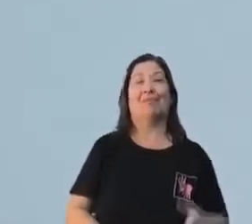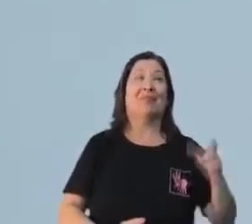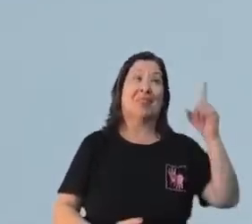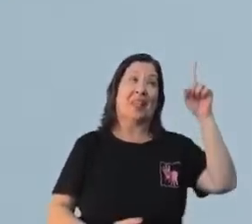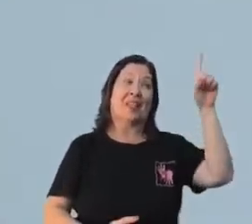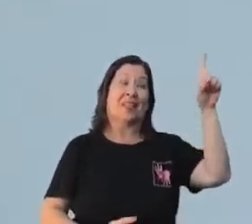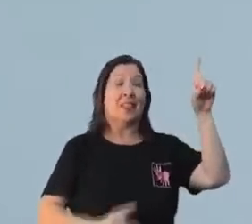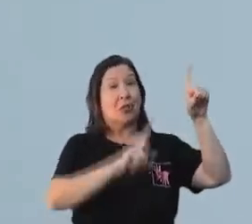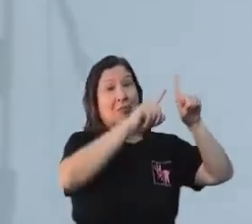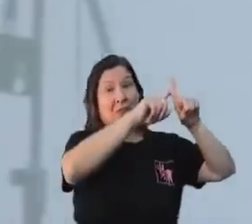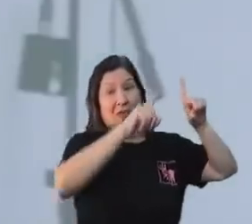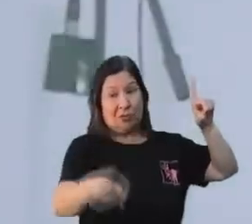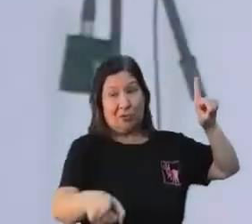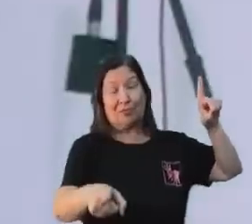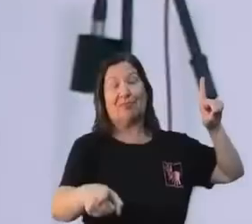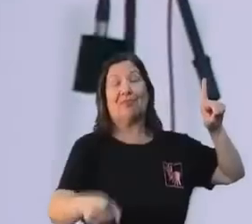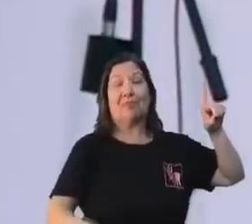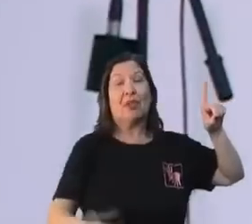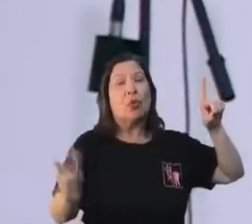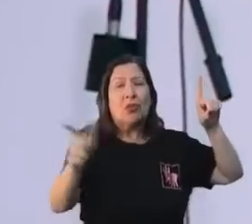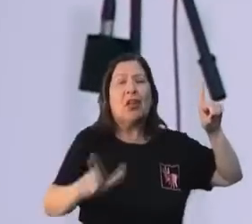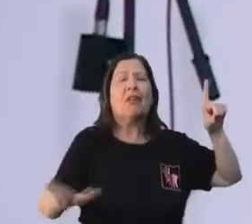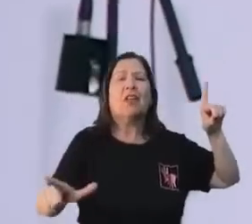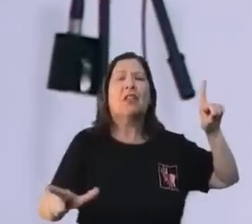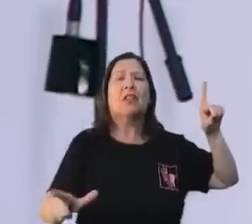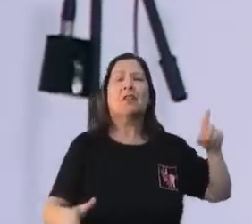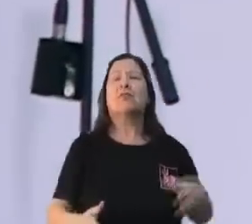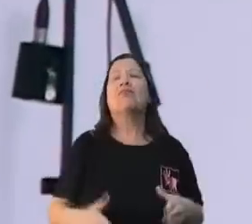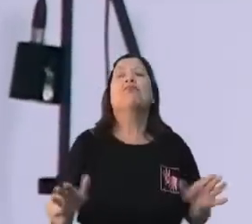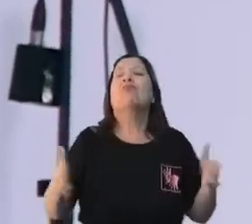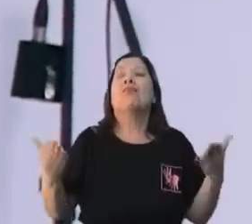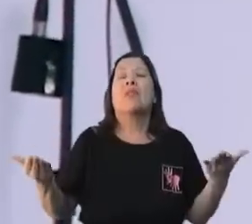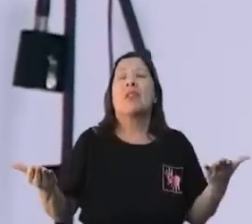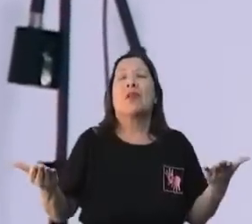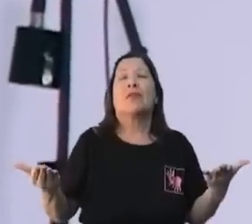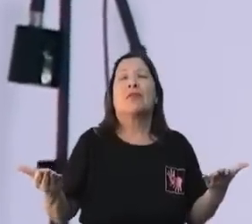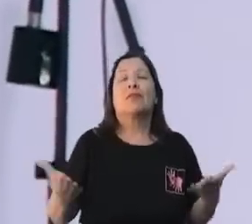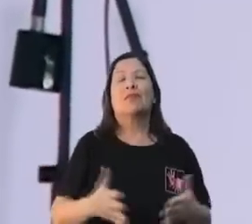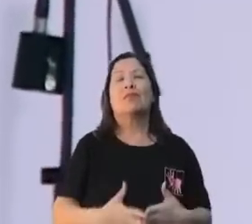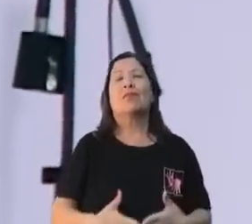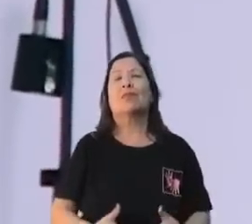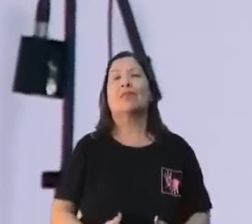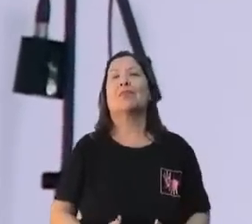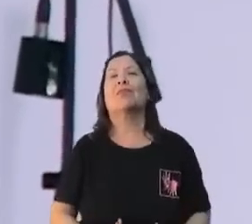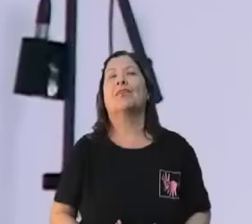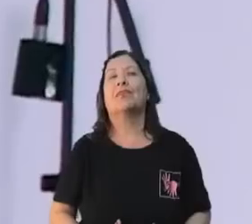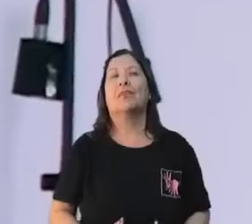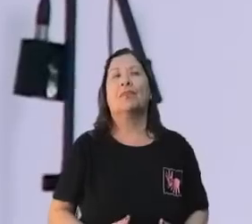novo na casa dele: escuta, rei, o que Deus manda falar com você.